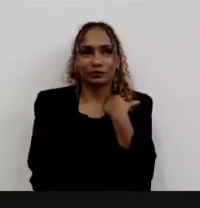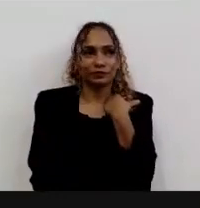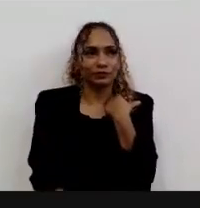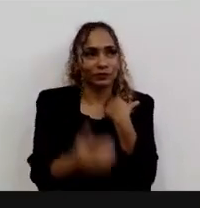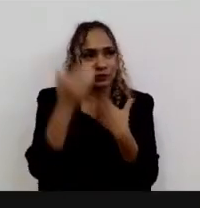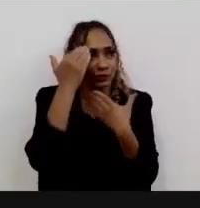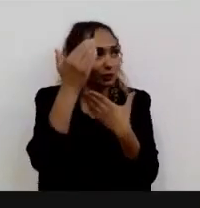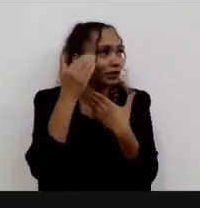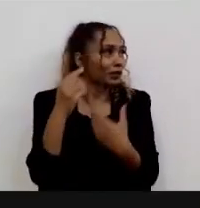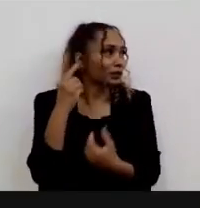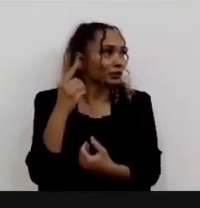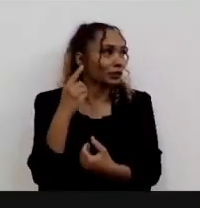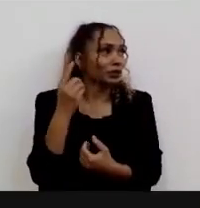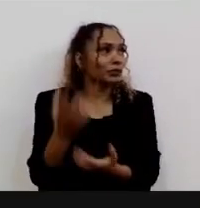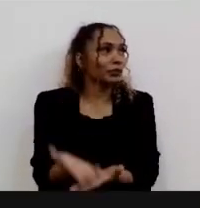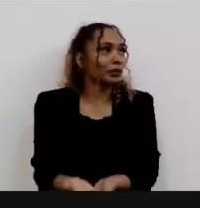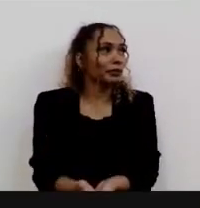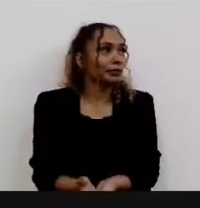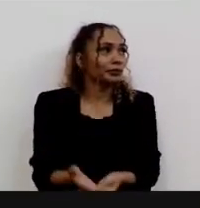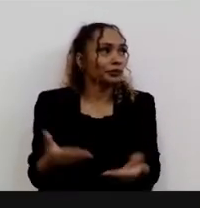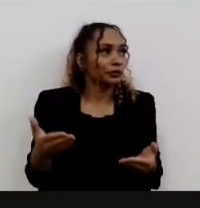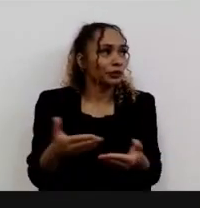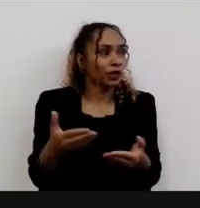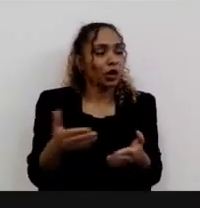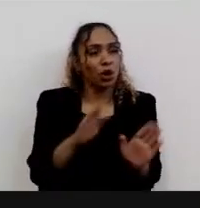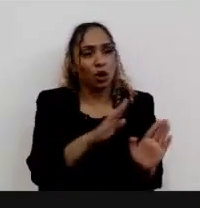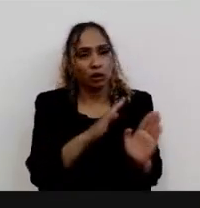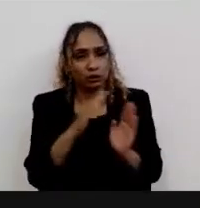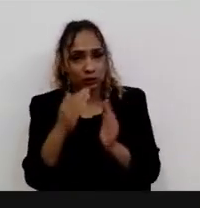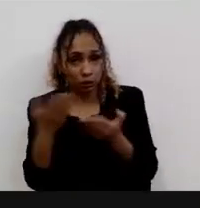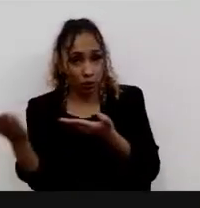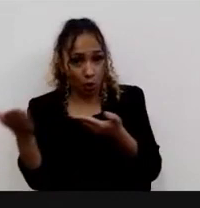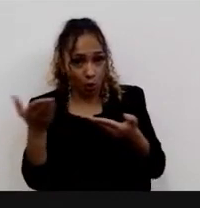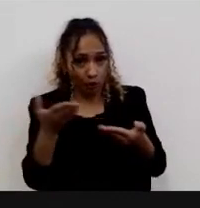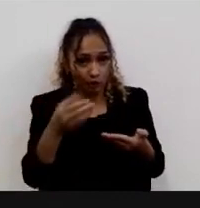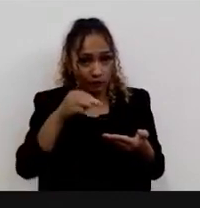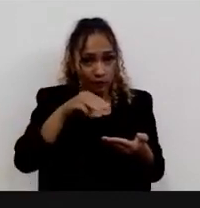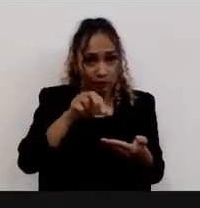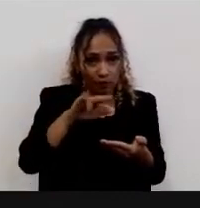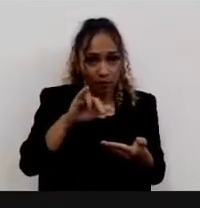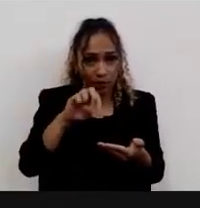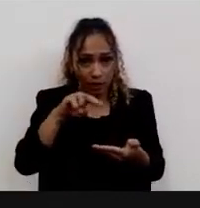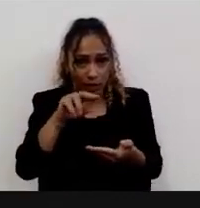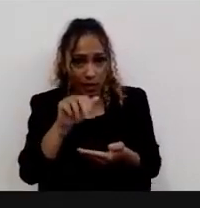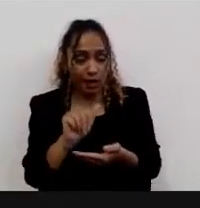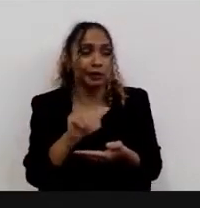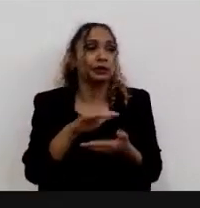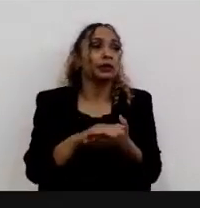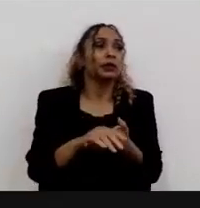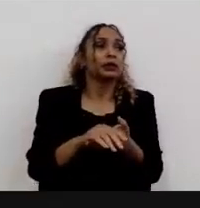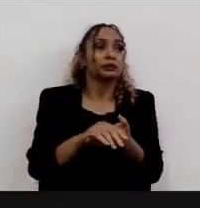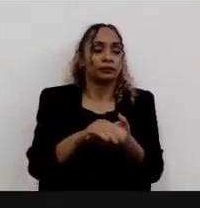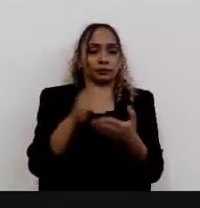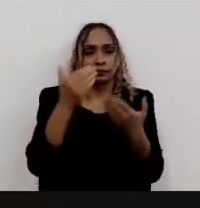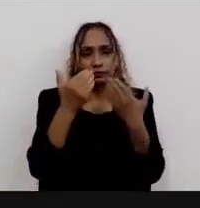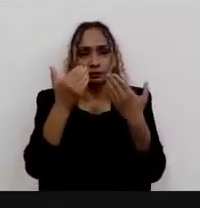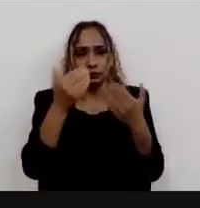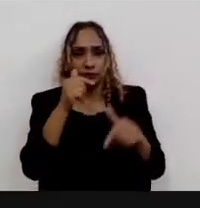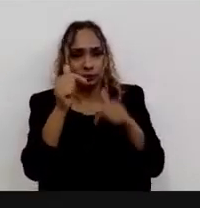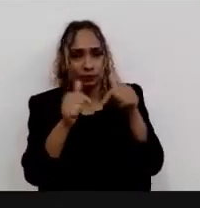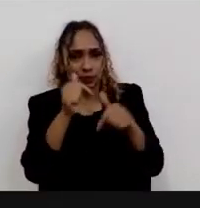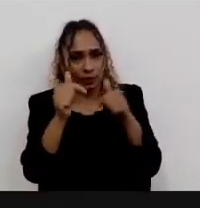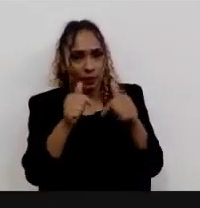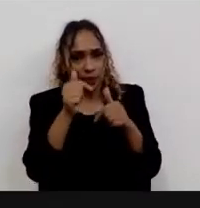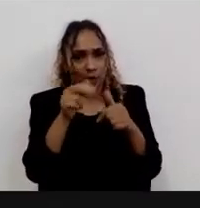Obrigado, Ricardo. Agora, na sequência, eu quero convidar a Mariana Batista Brent para apresentar o